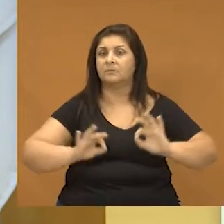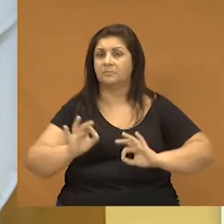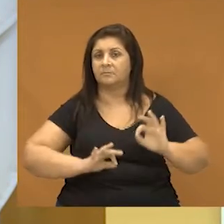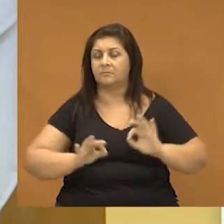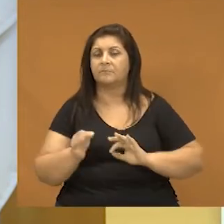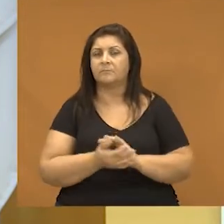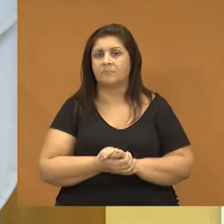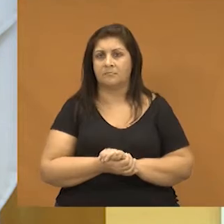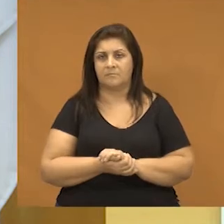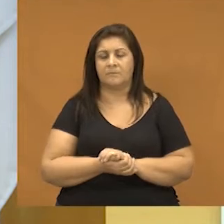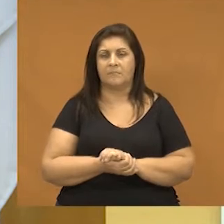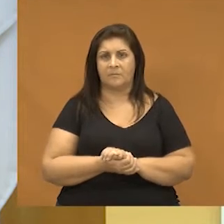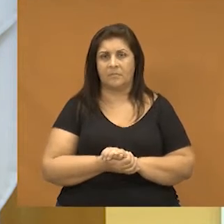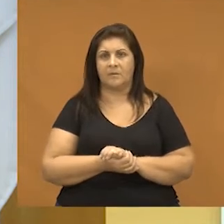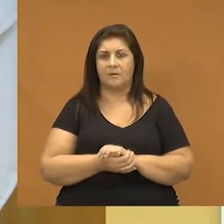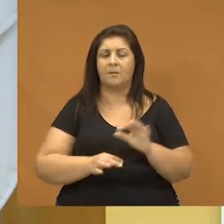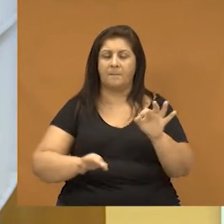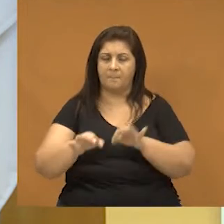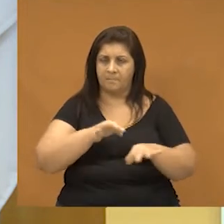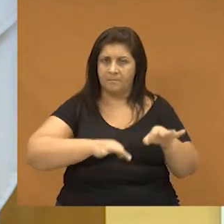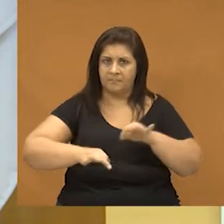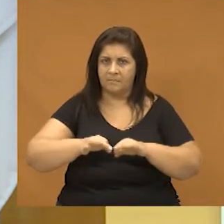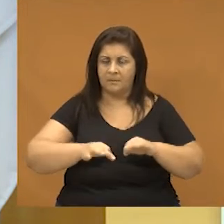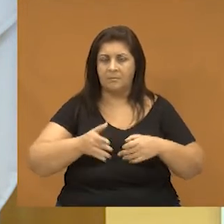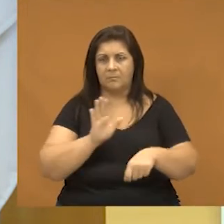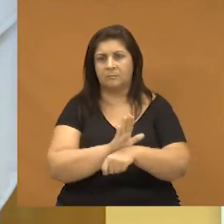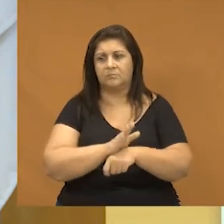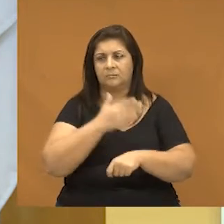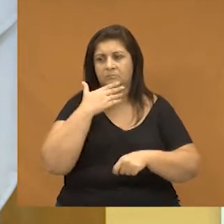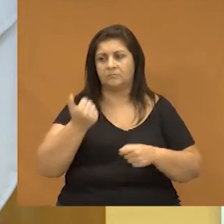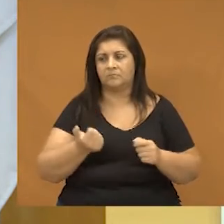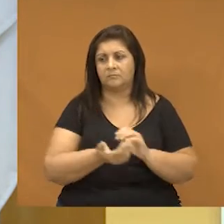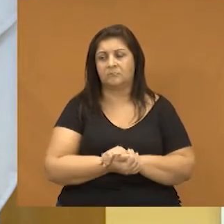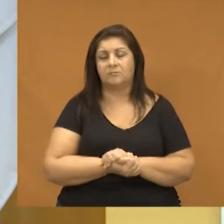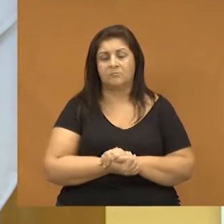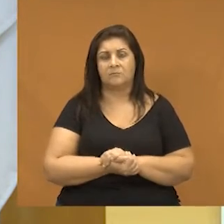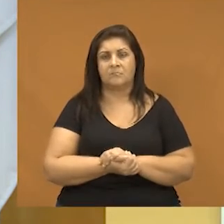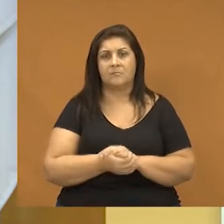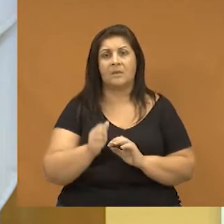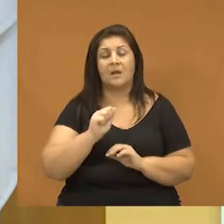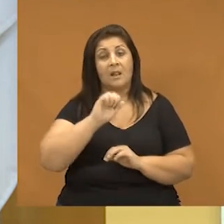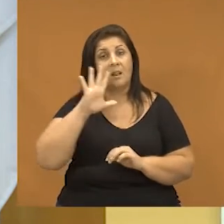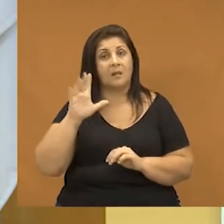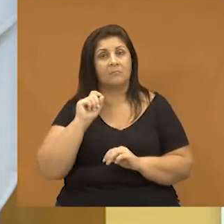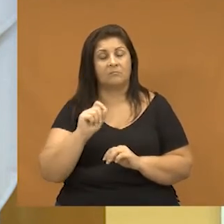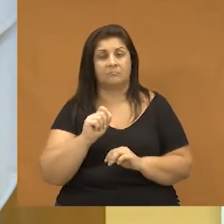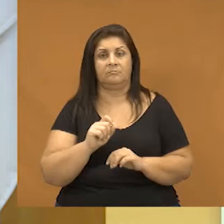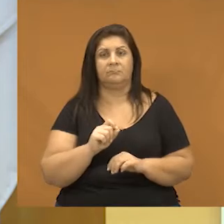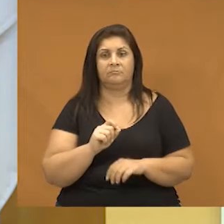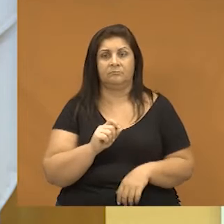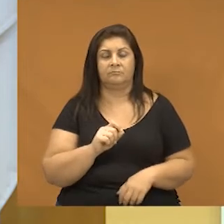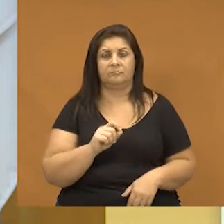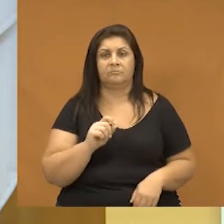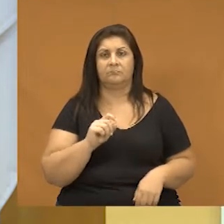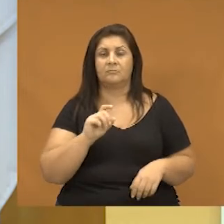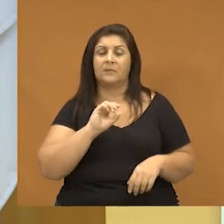sistema para que ele fique adequado para atender melhor as pessoas. Mas é importante a gente deixar claro que não é simplesmente